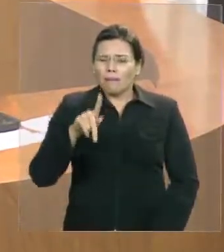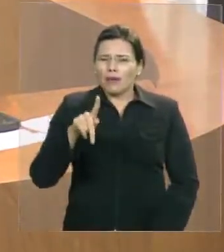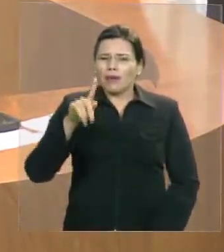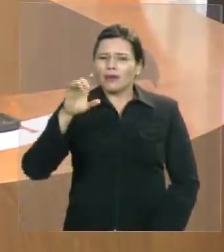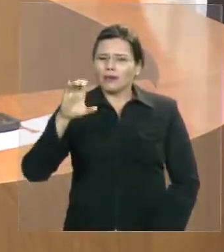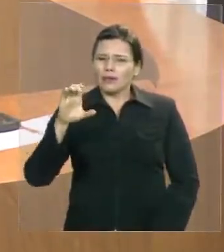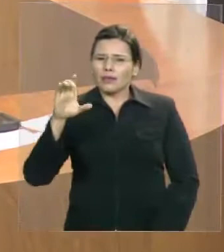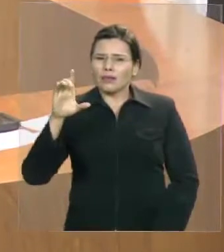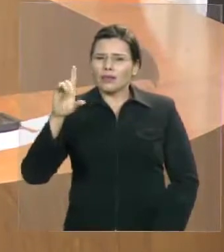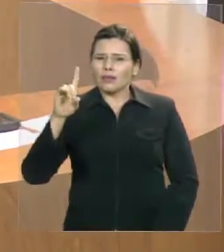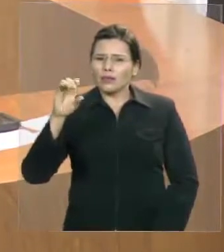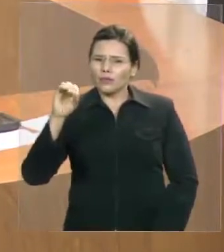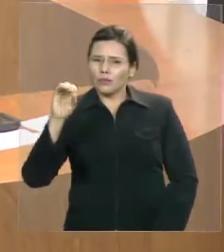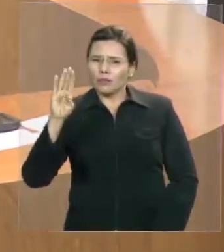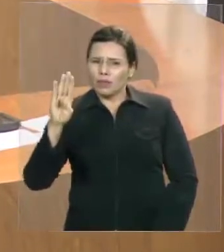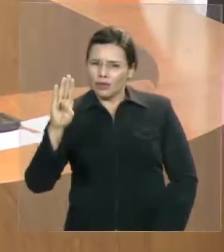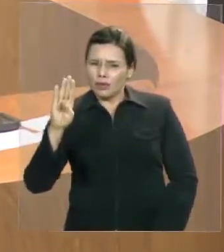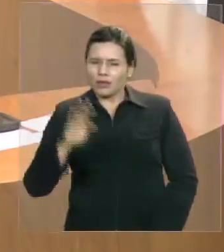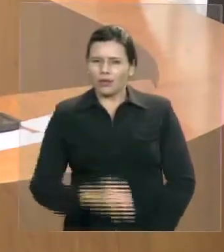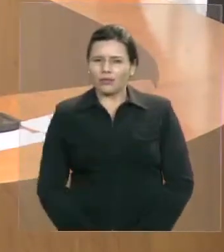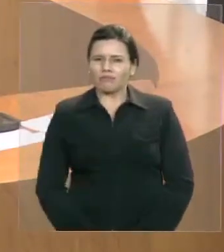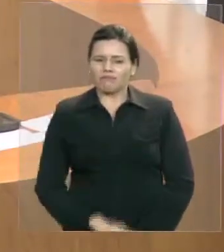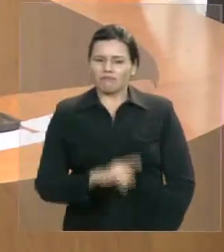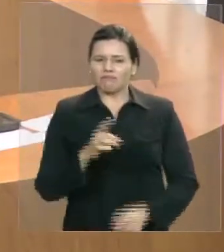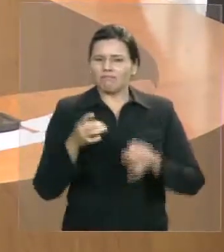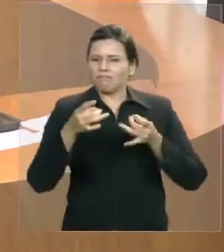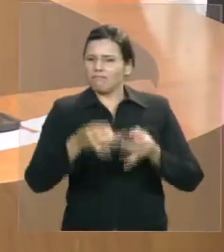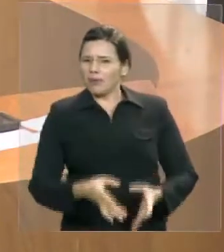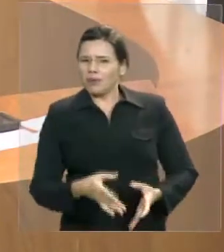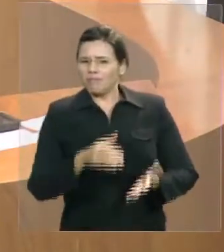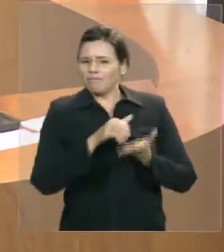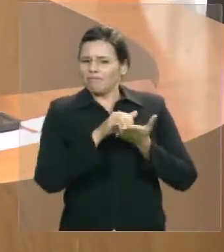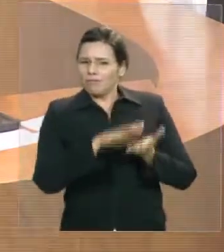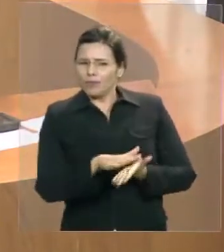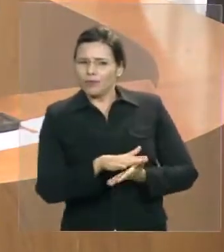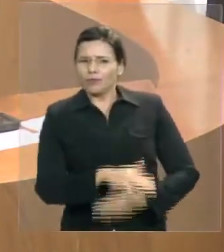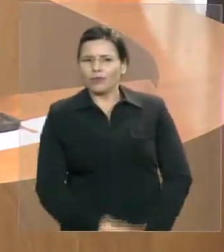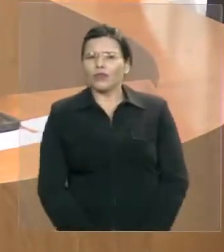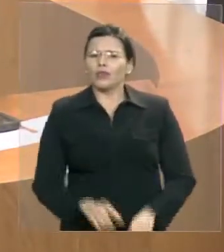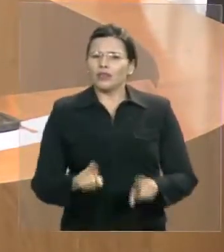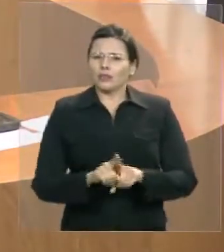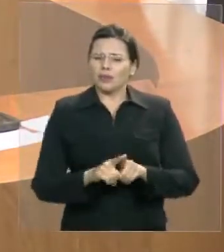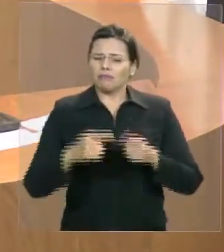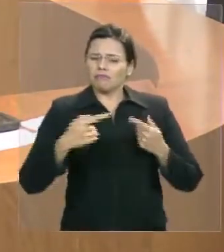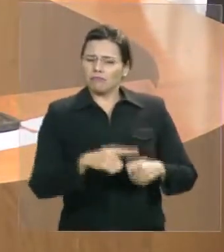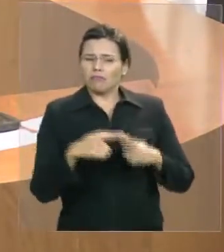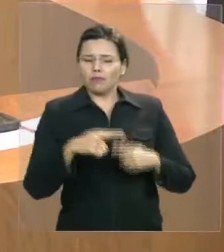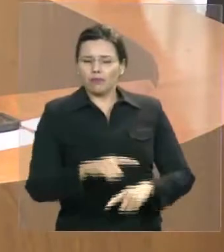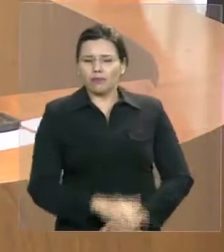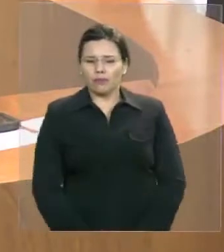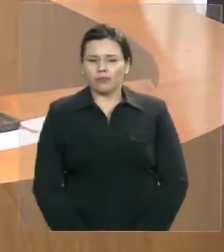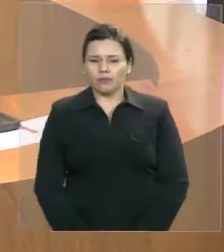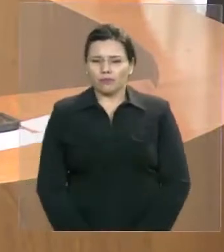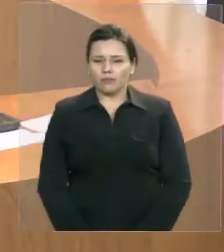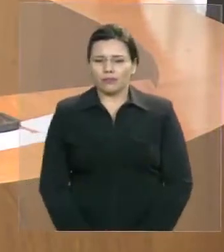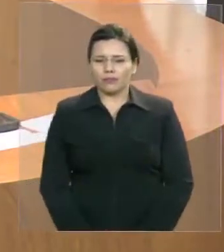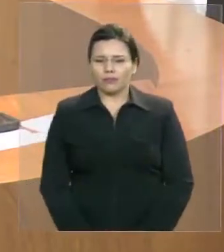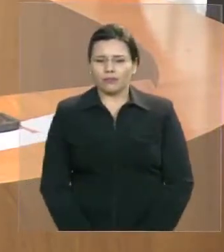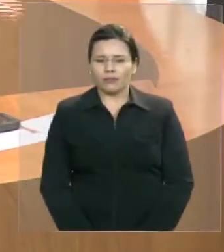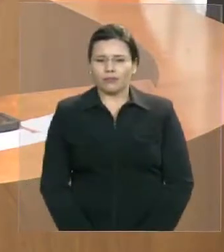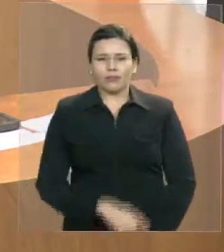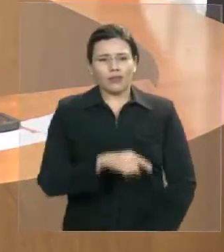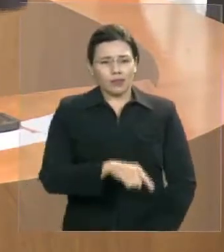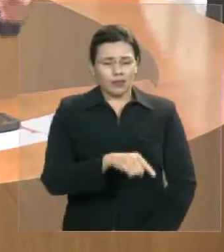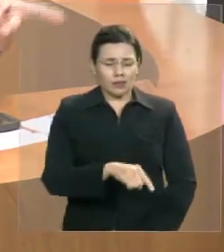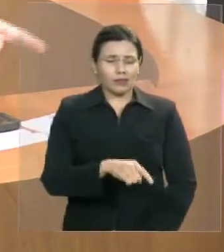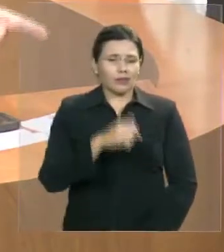que foi escorraçada pelo PCdoB, demitida e difamada pelo Partido Comunista. E o